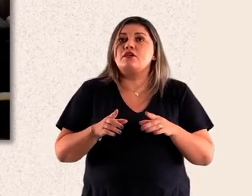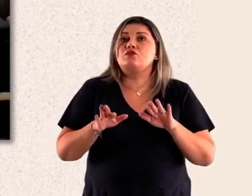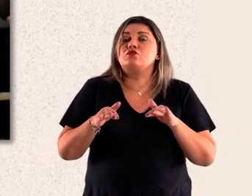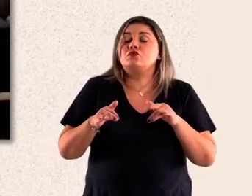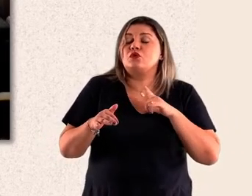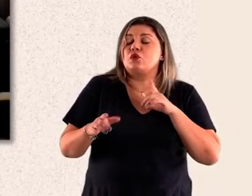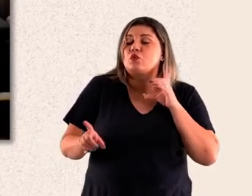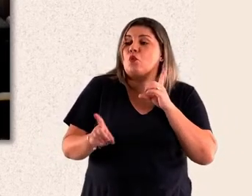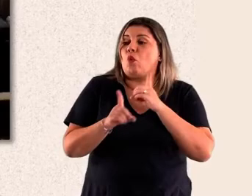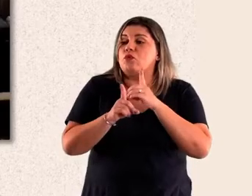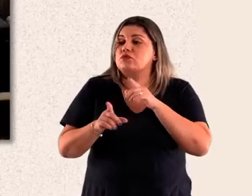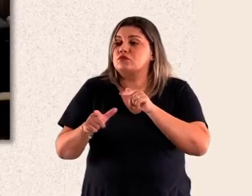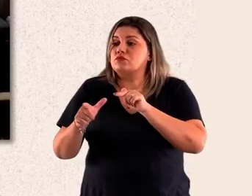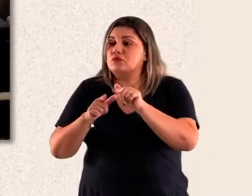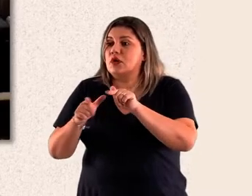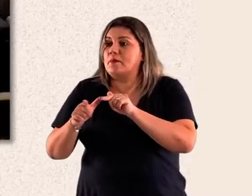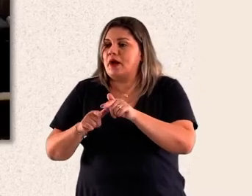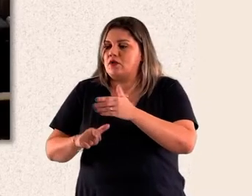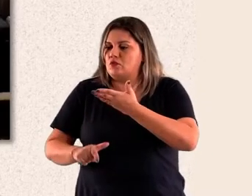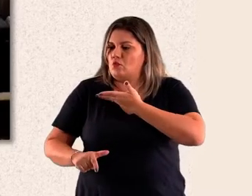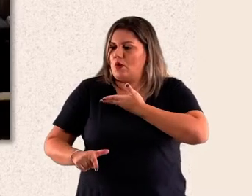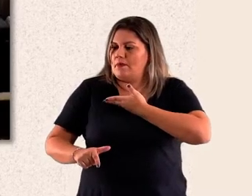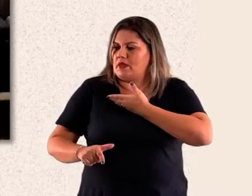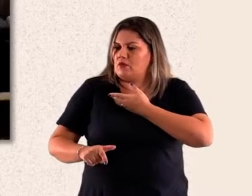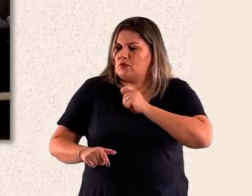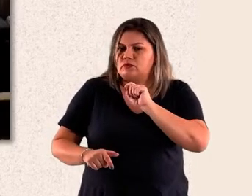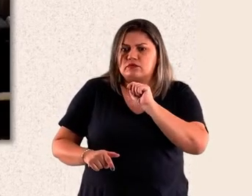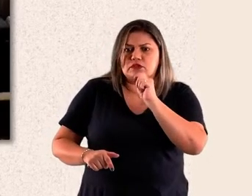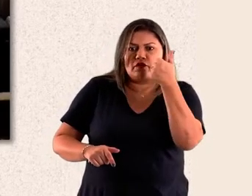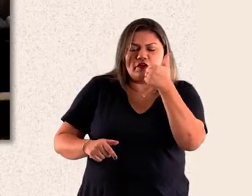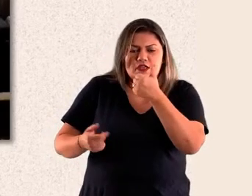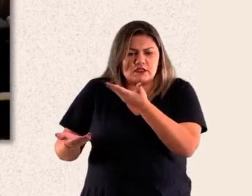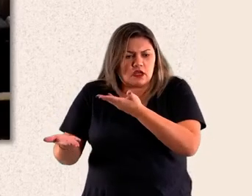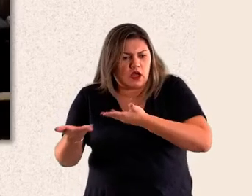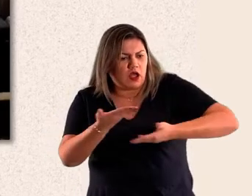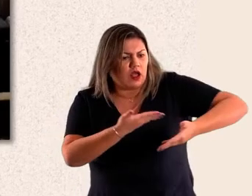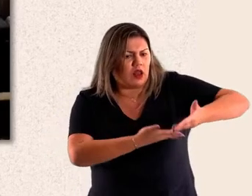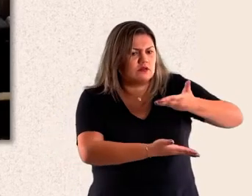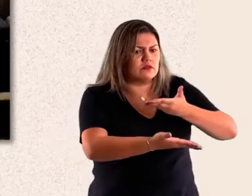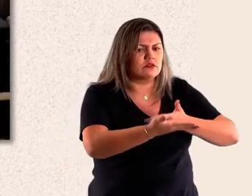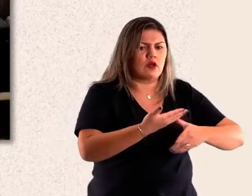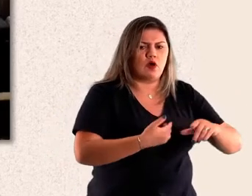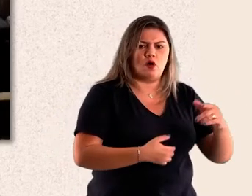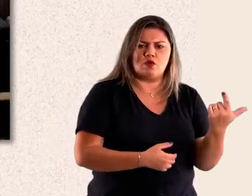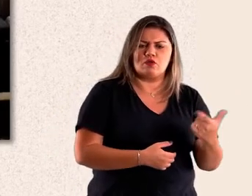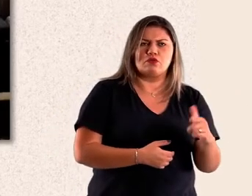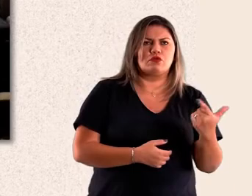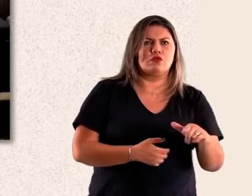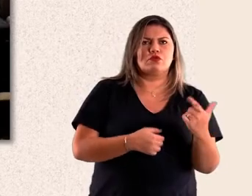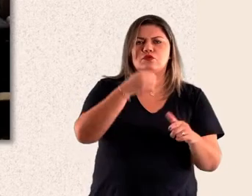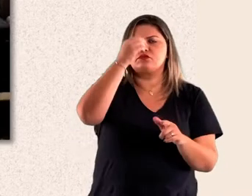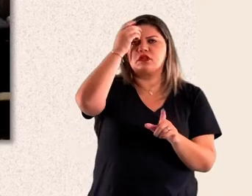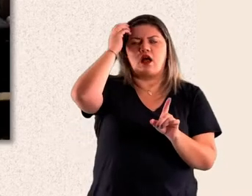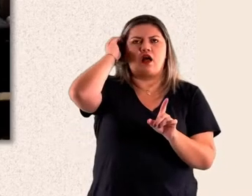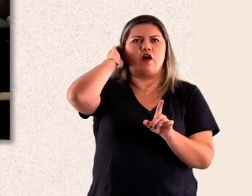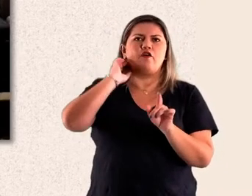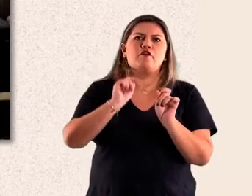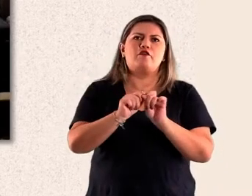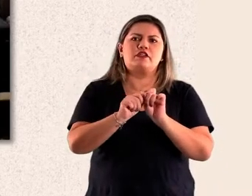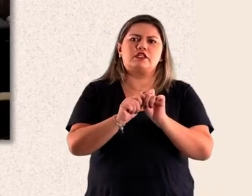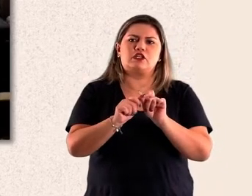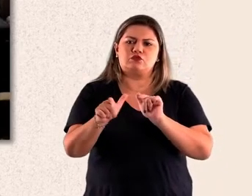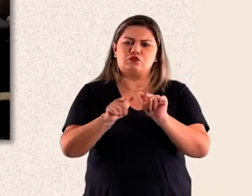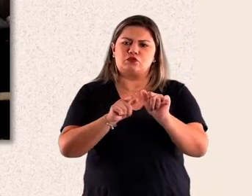talvez essa relação não esteja mais sendo feita com trabalho propriamente dito o